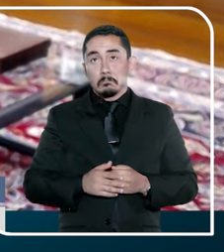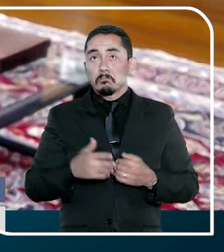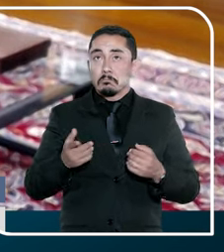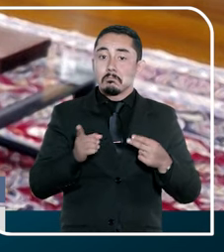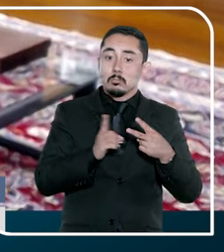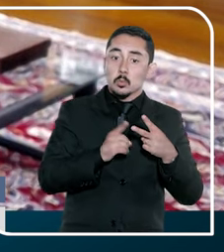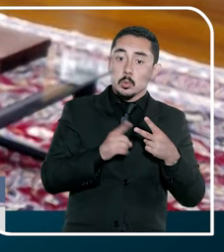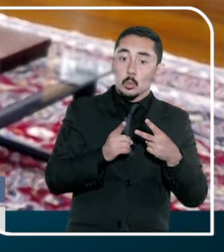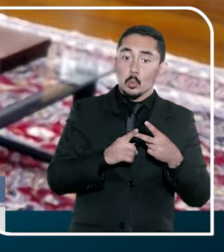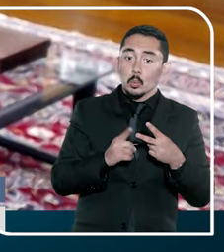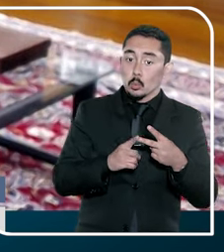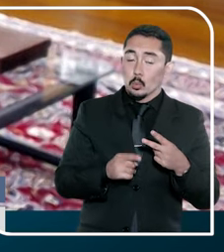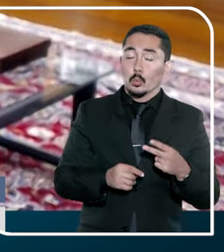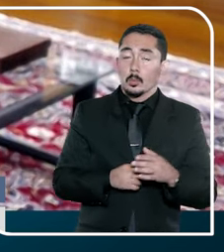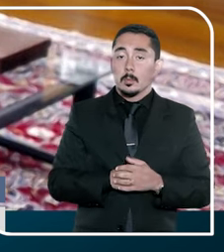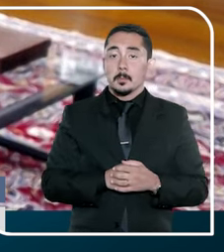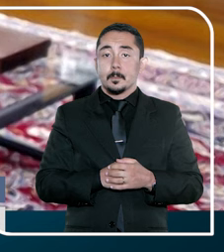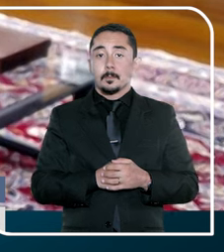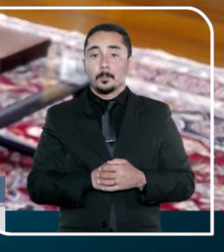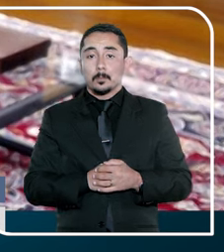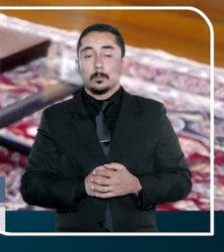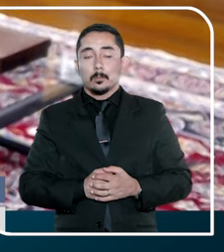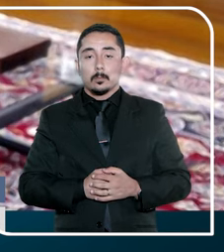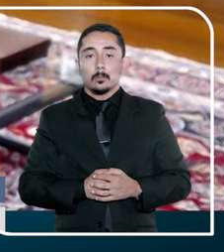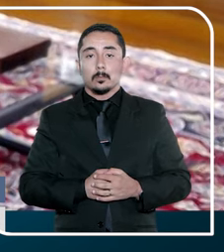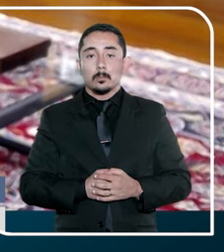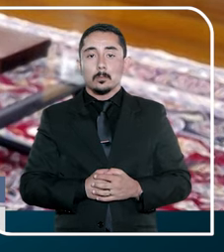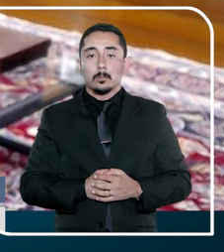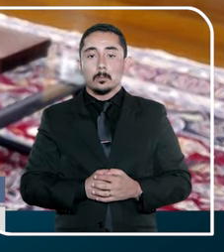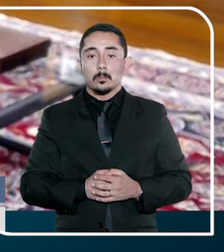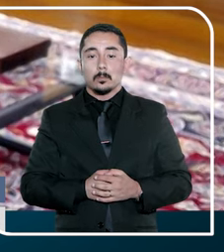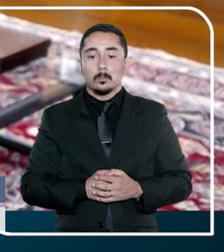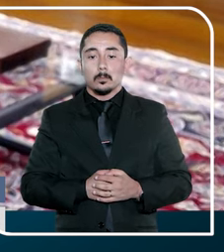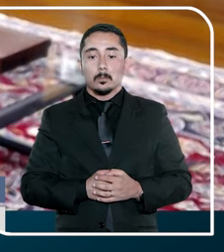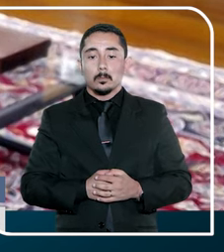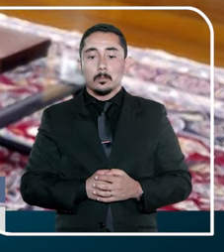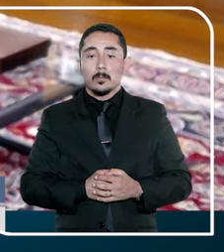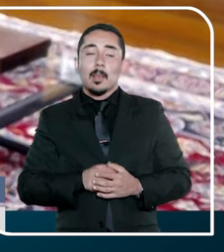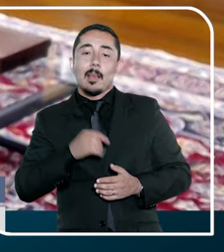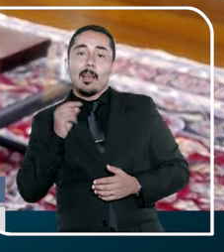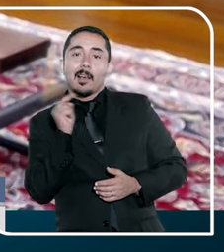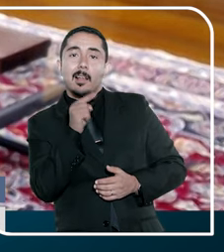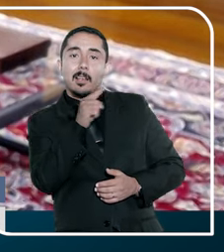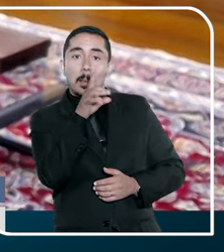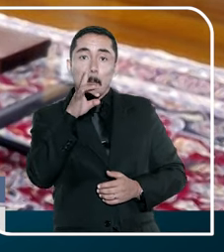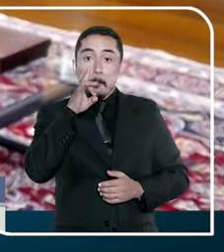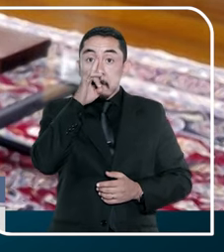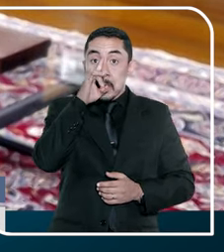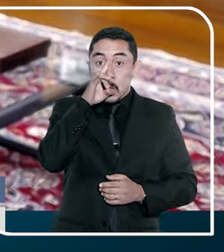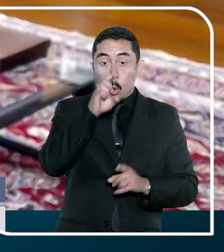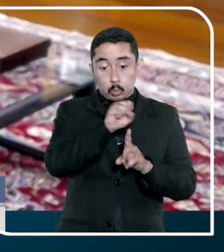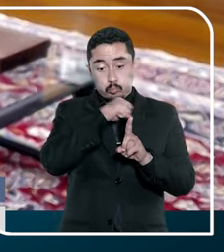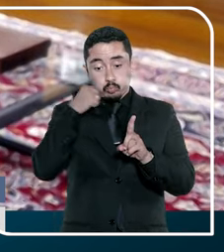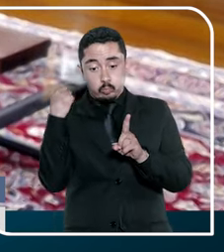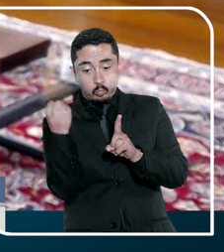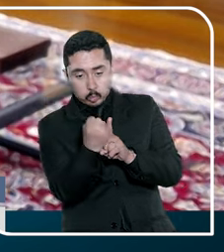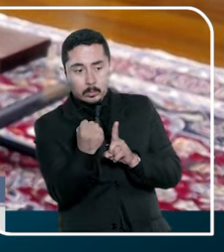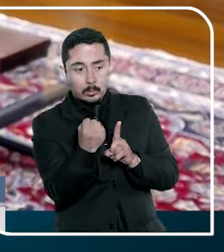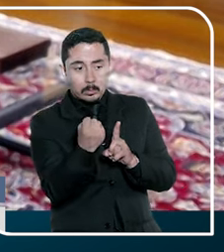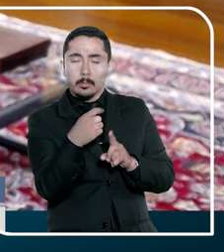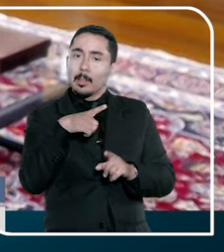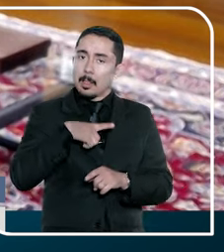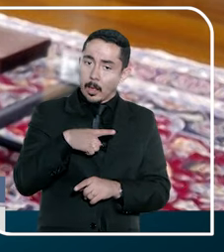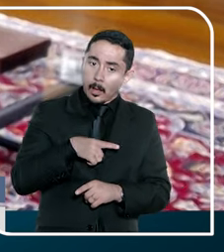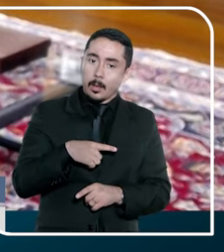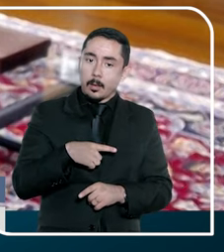eh o que não exista uma periculosidade social do agente preciso que se verifique se